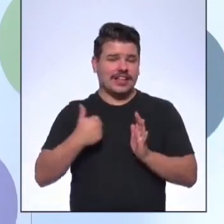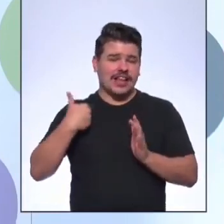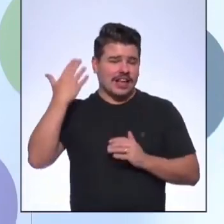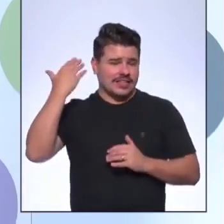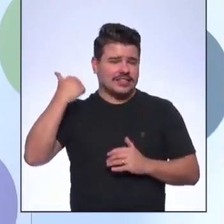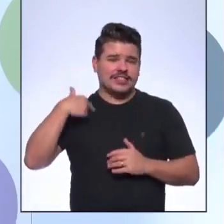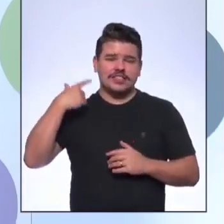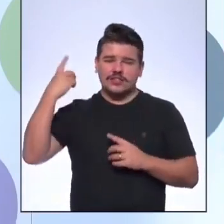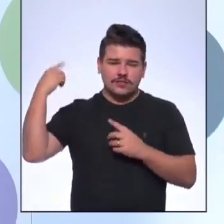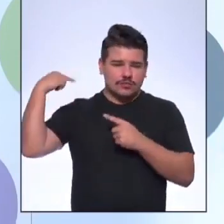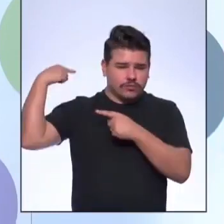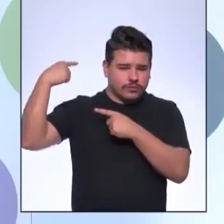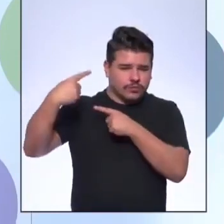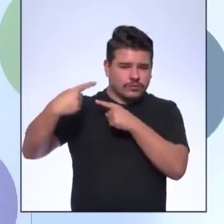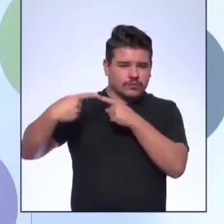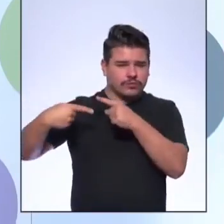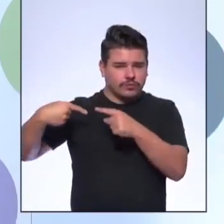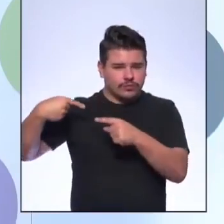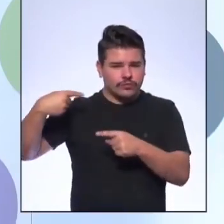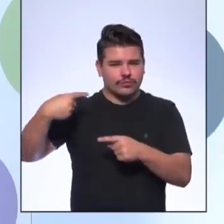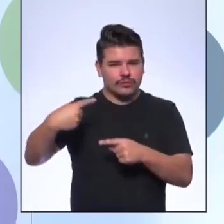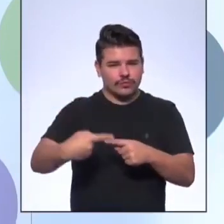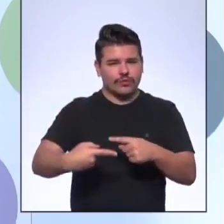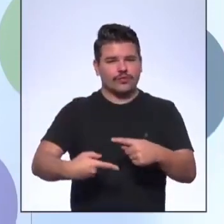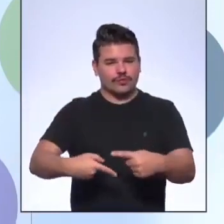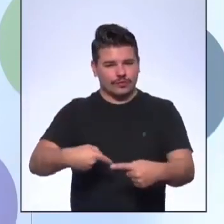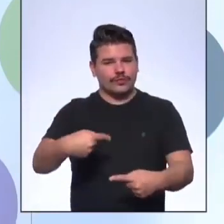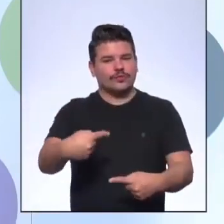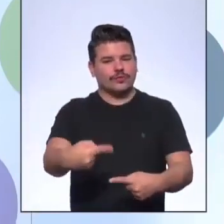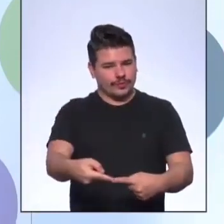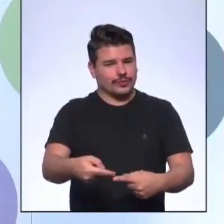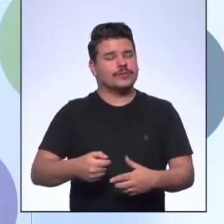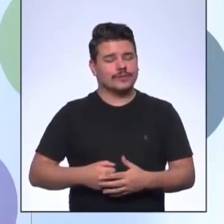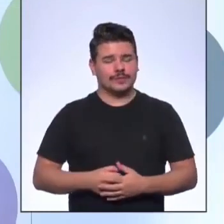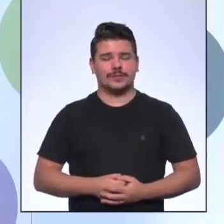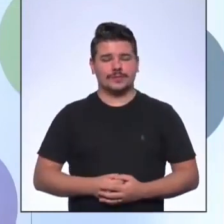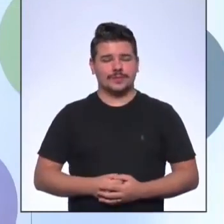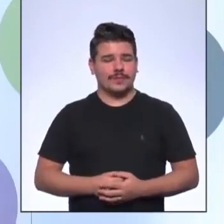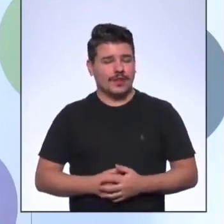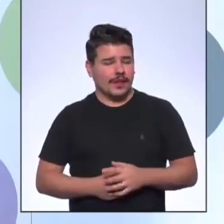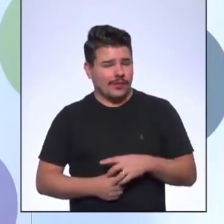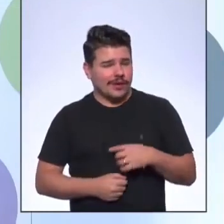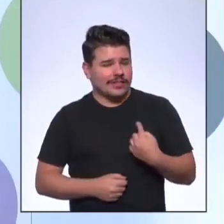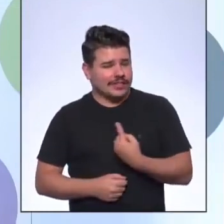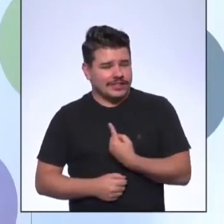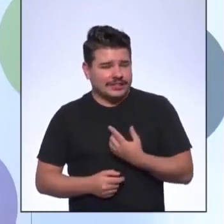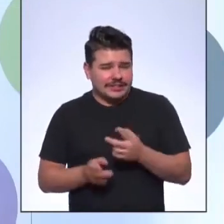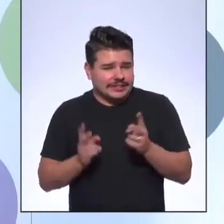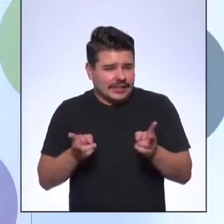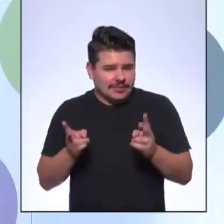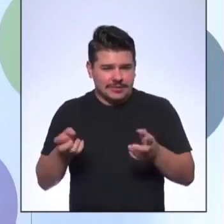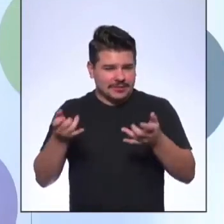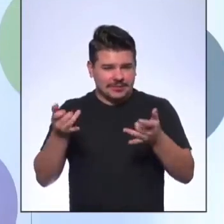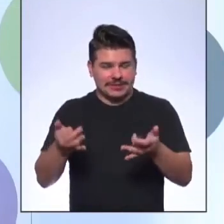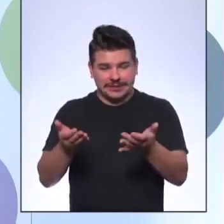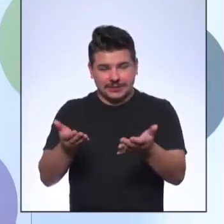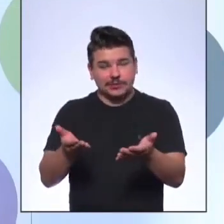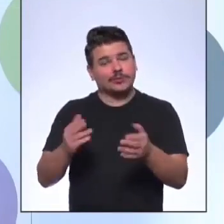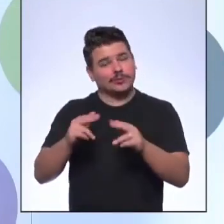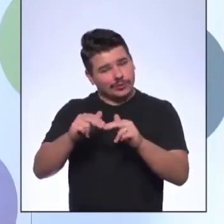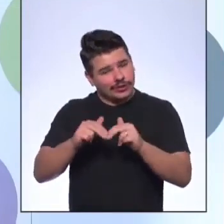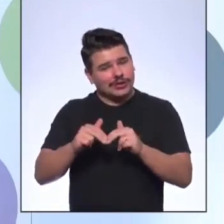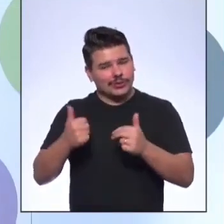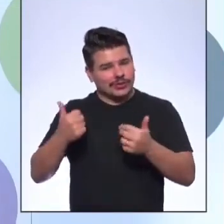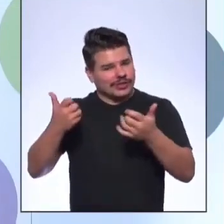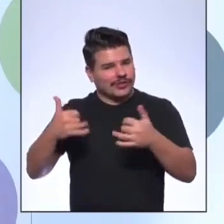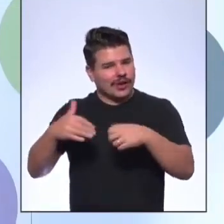dos progenitores ali para os seus descendentes, tá? Então, a gente fala disso o tempo todo aí. E é sobre isso que a gente vai